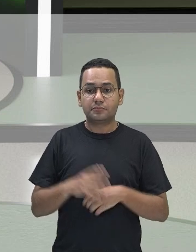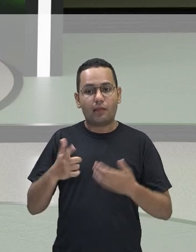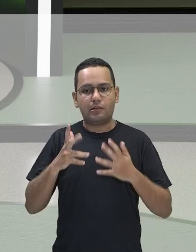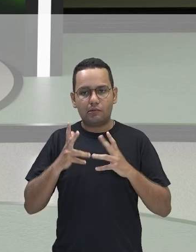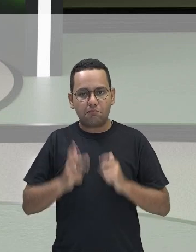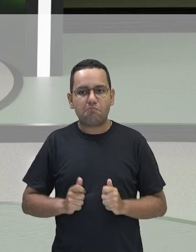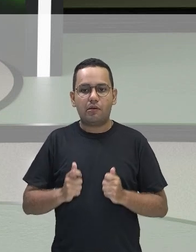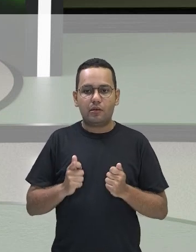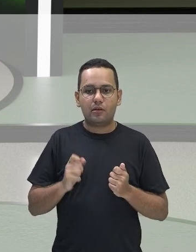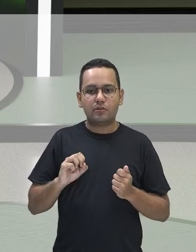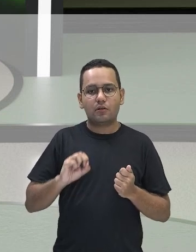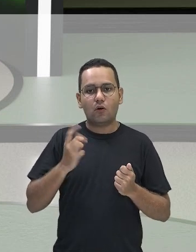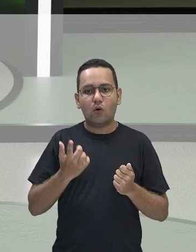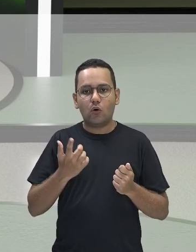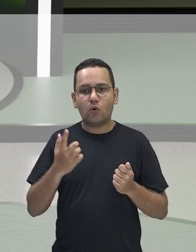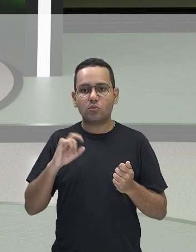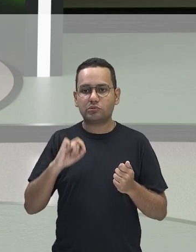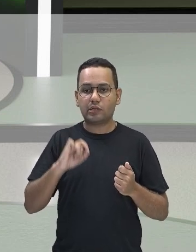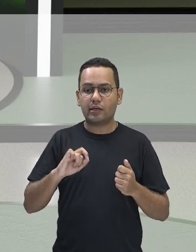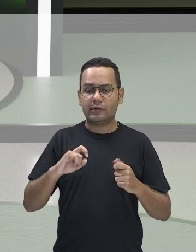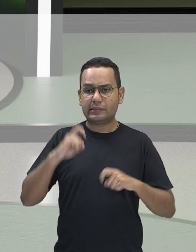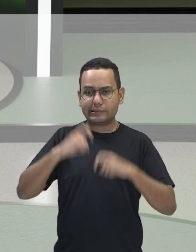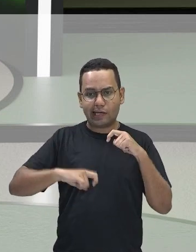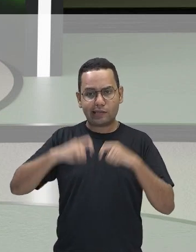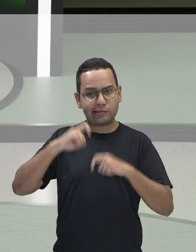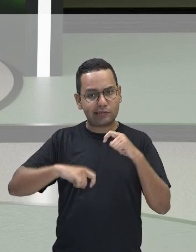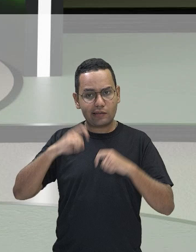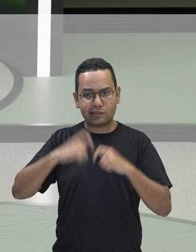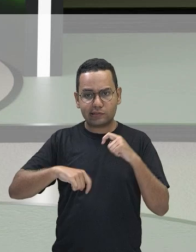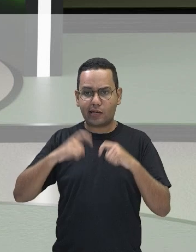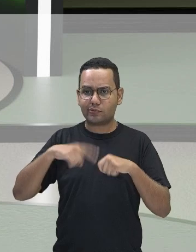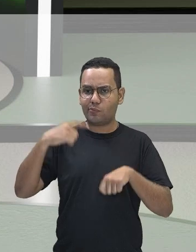a intensa atividade sexual que acaba